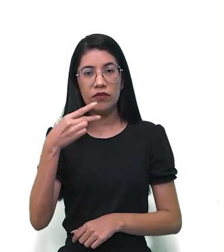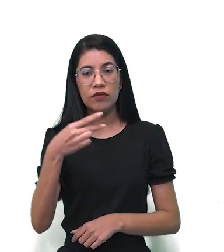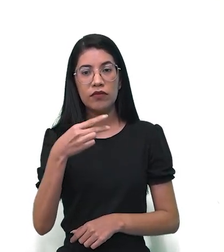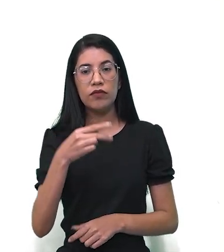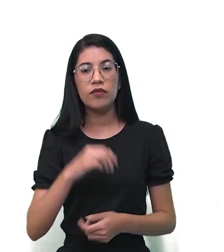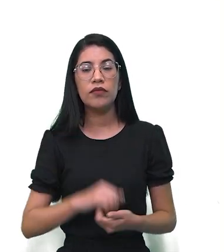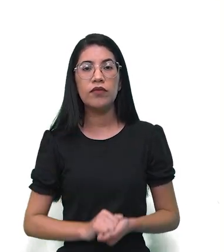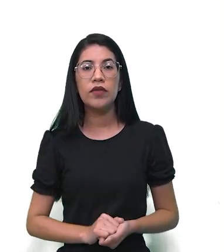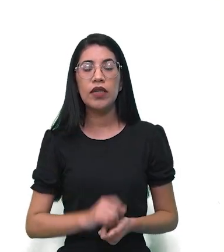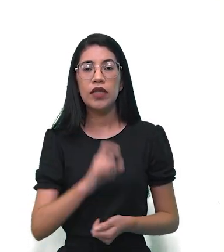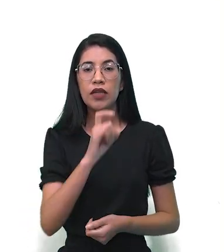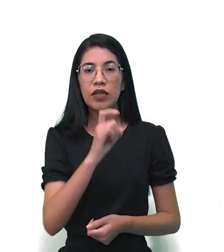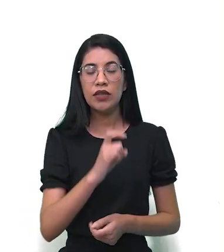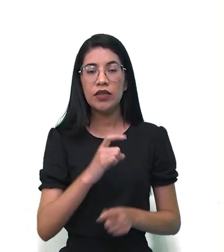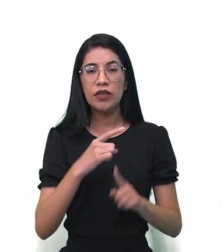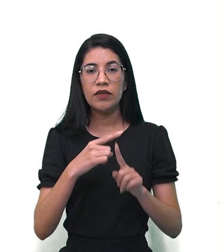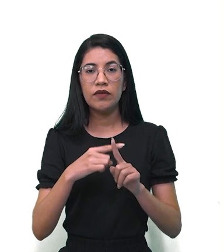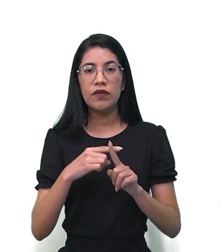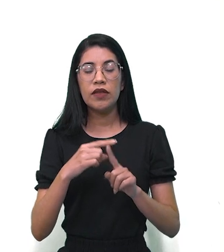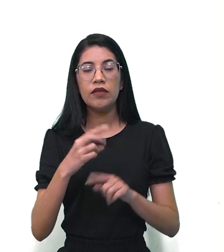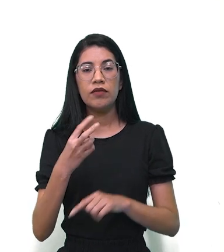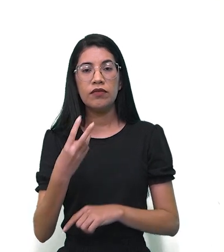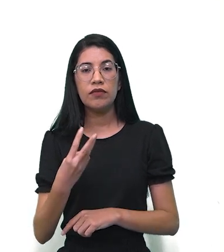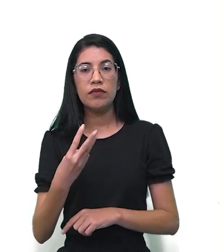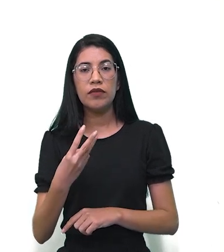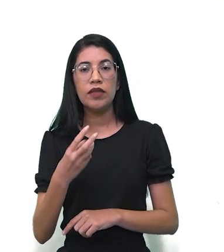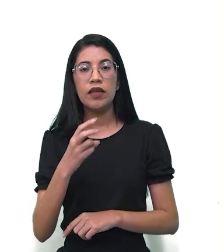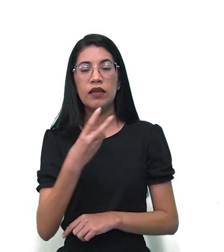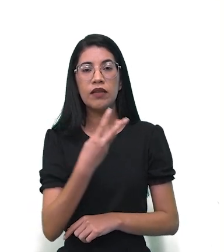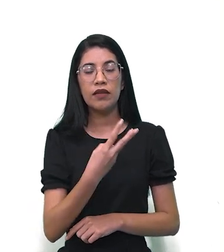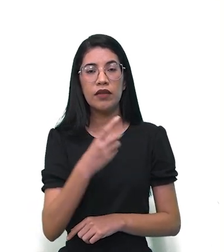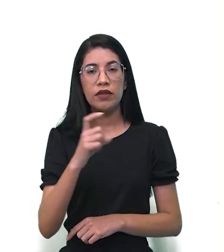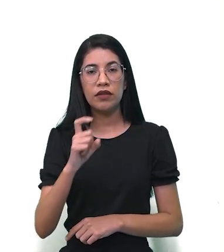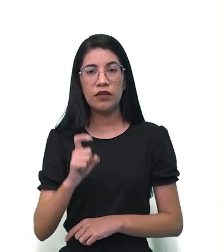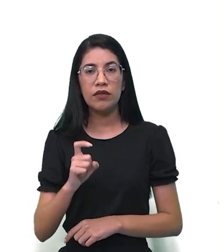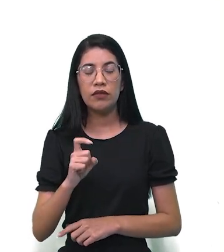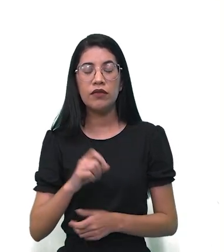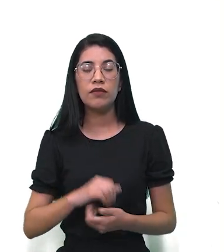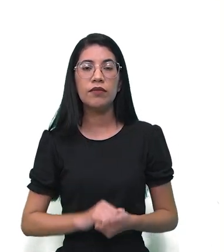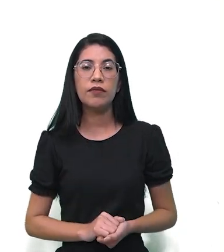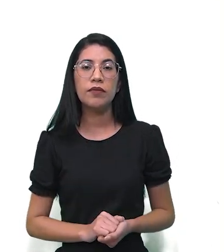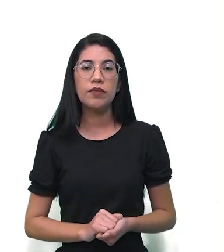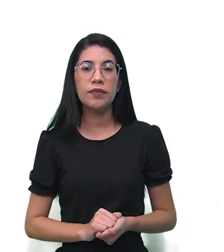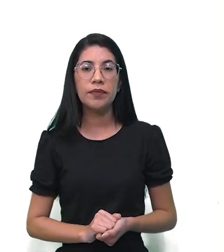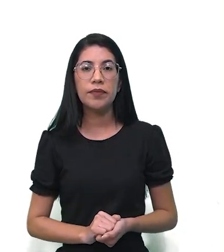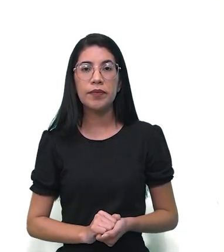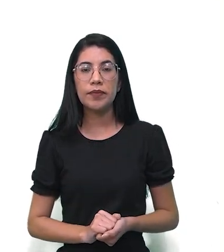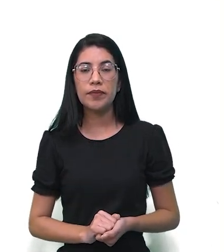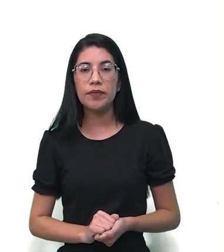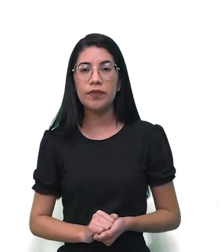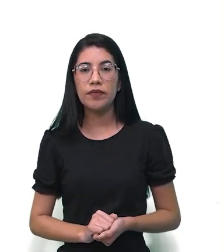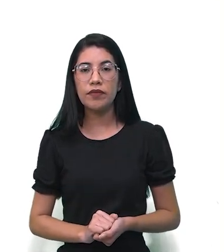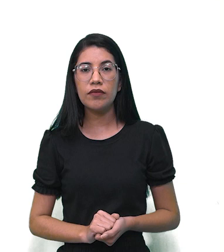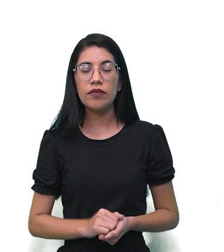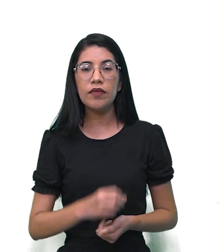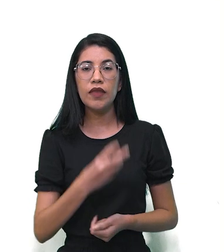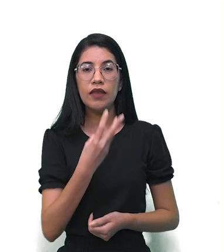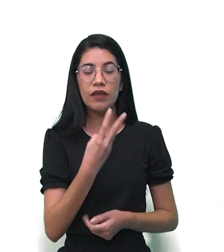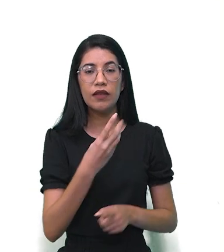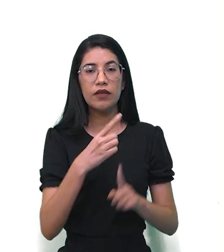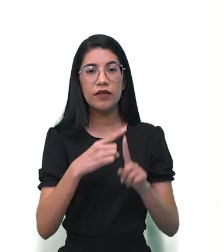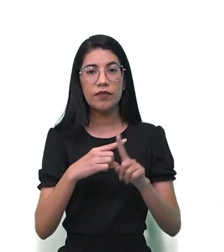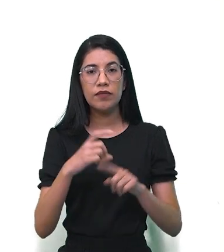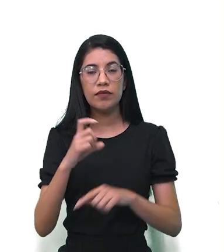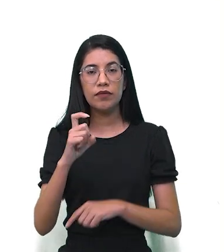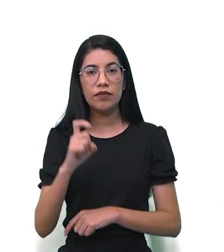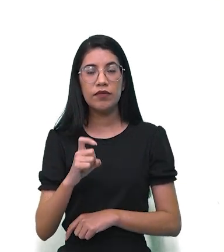x vezes 3, que vai dar 3x. Depois eu vou multiplicar 3 vezes